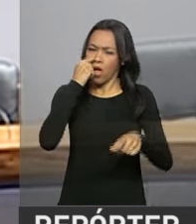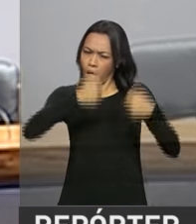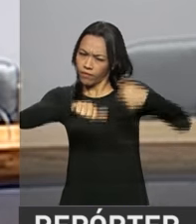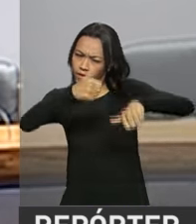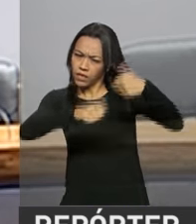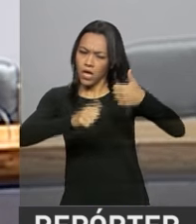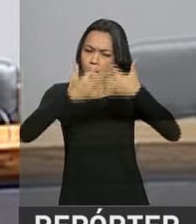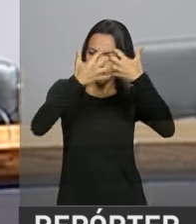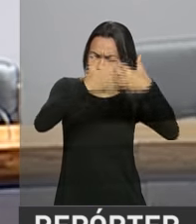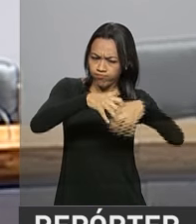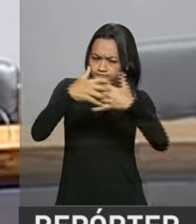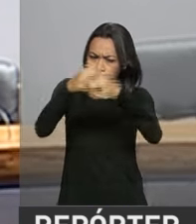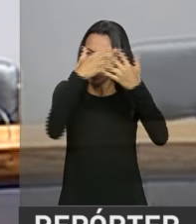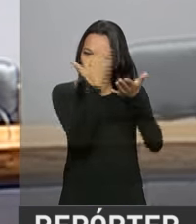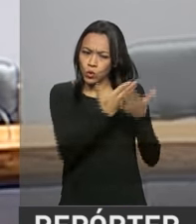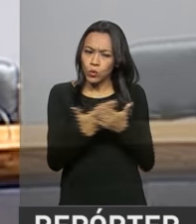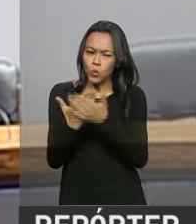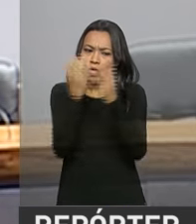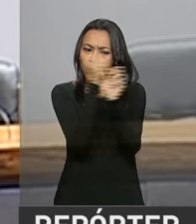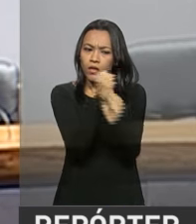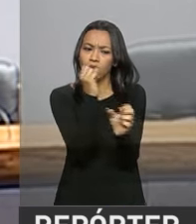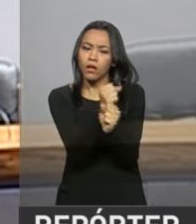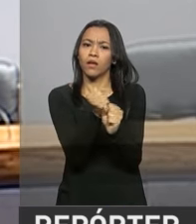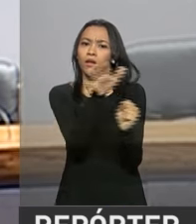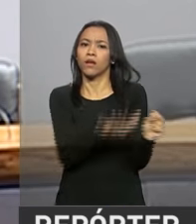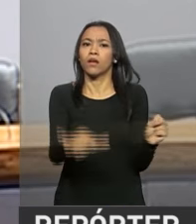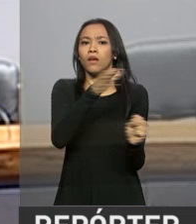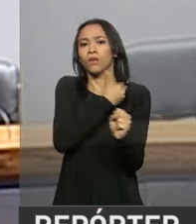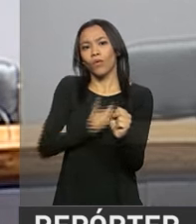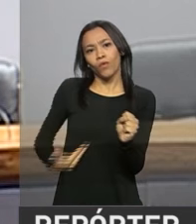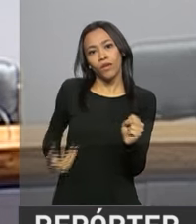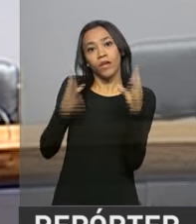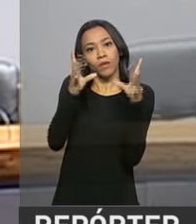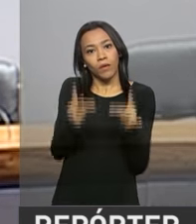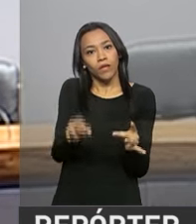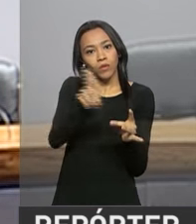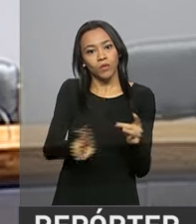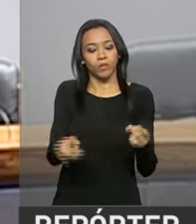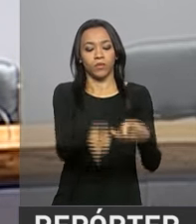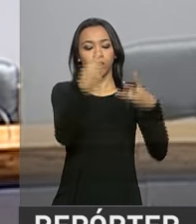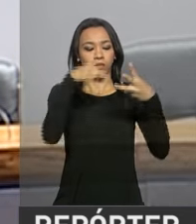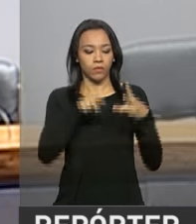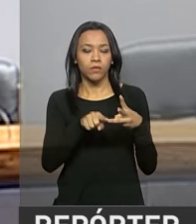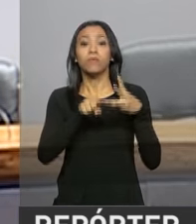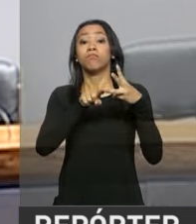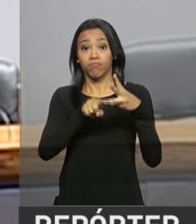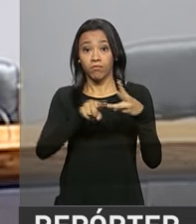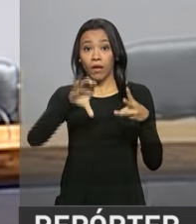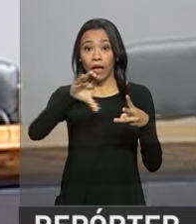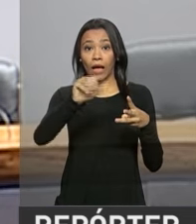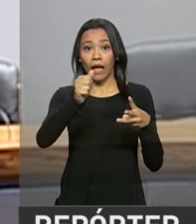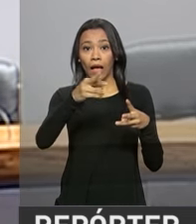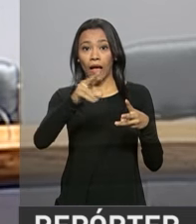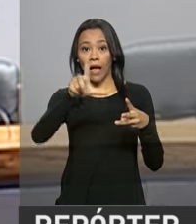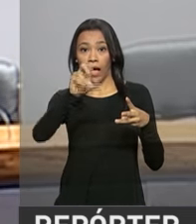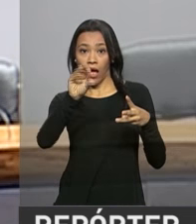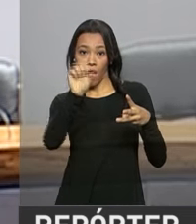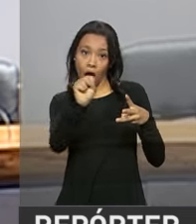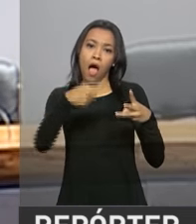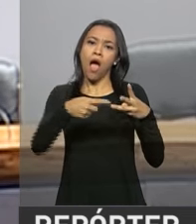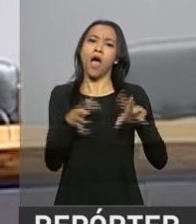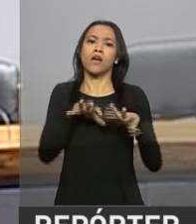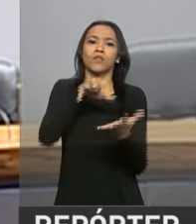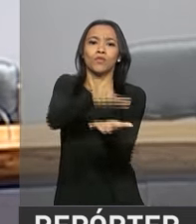das contas públicas, analisar a qualidade das despesas públicas. Carlos Hamilton assume a Secretaria de